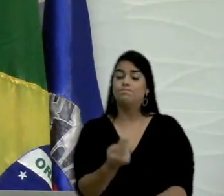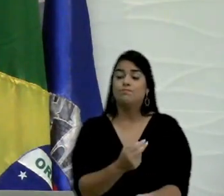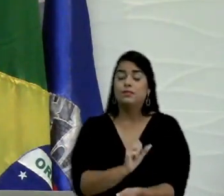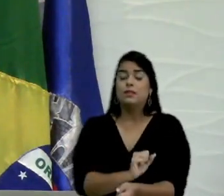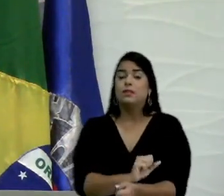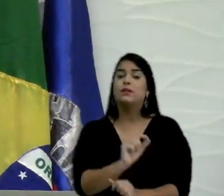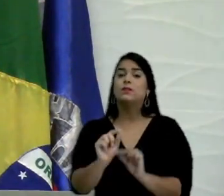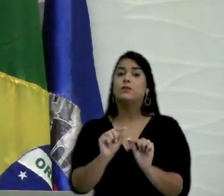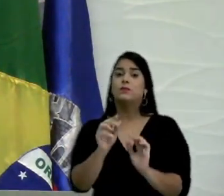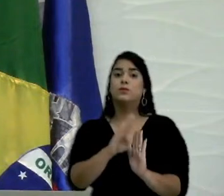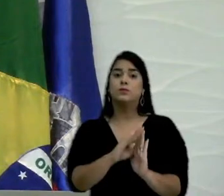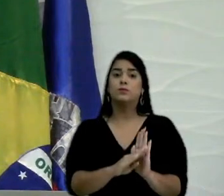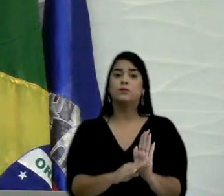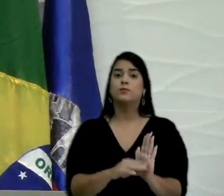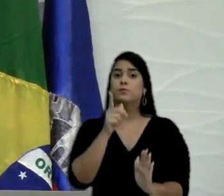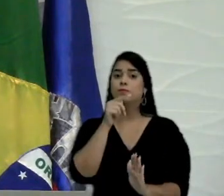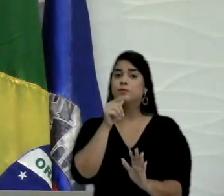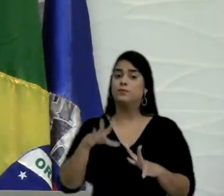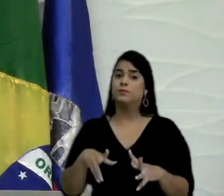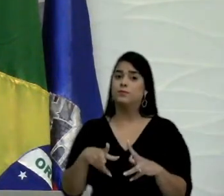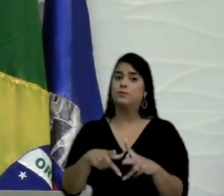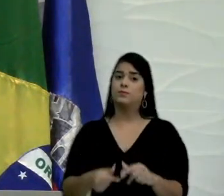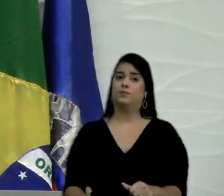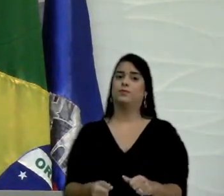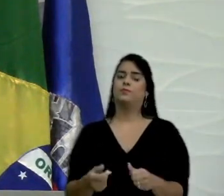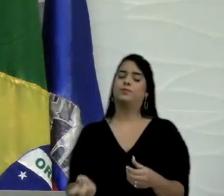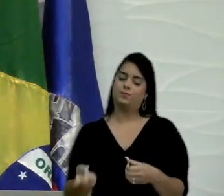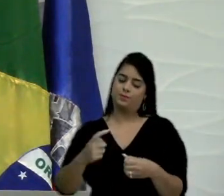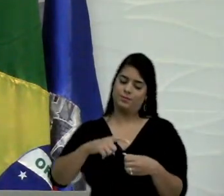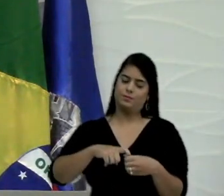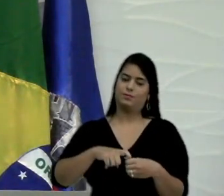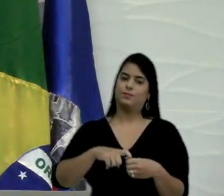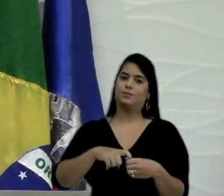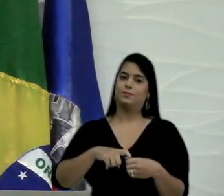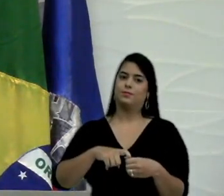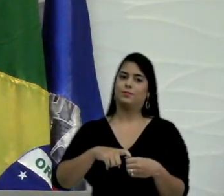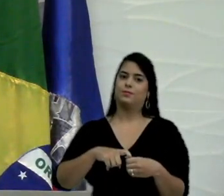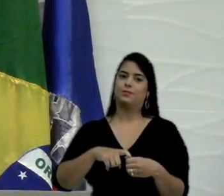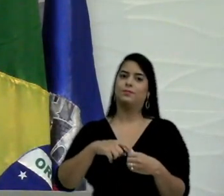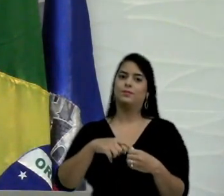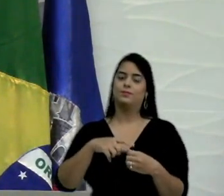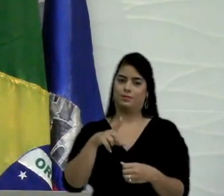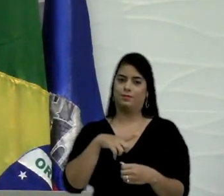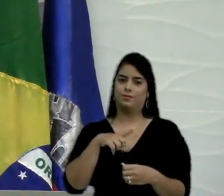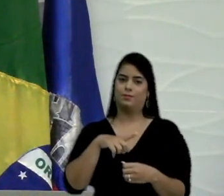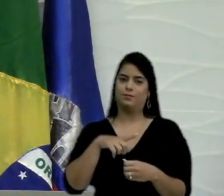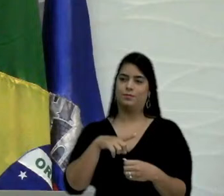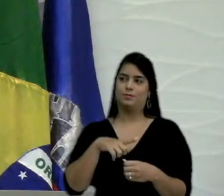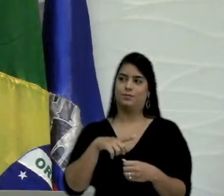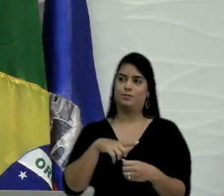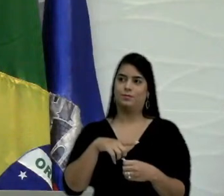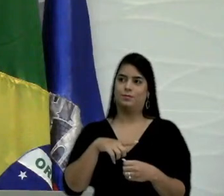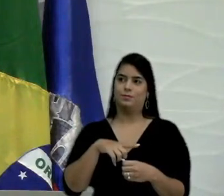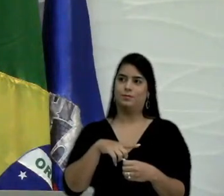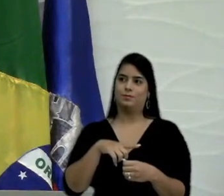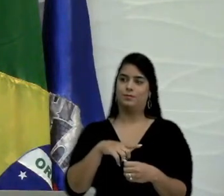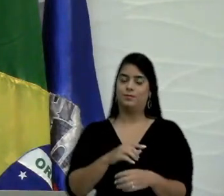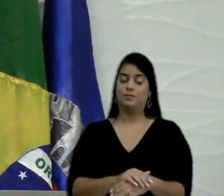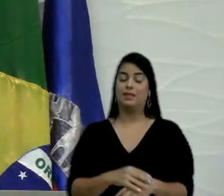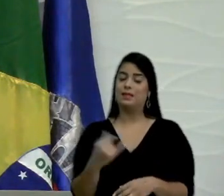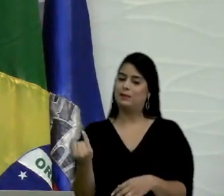esse programa água para todos do Governo do Estado volte eh a funcionar aqui no estado né é isso Júnior é de grande